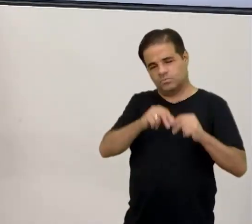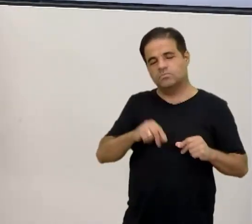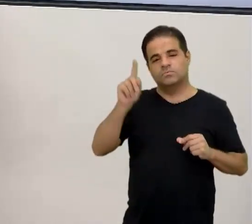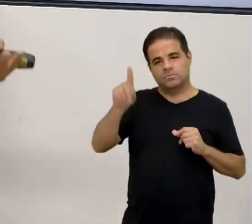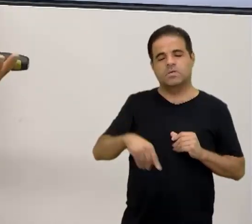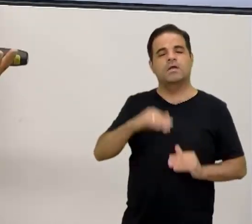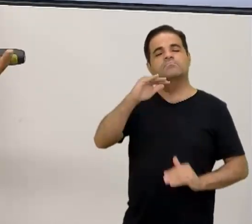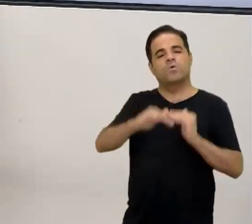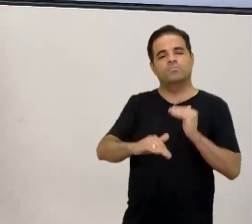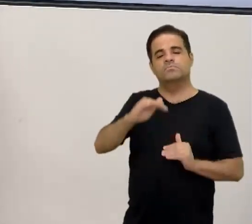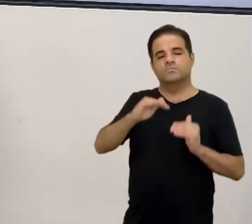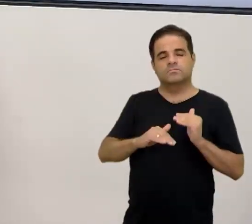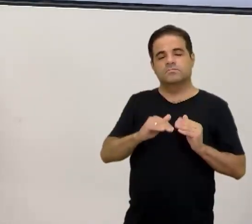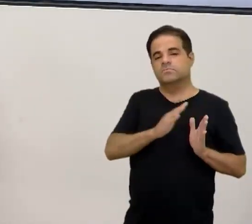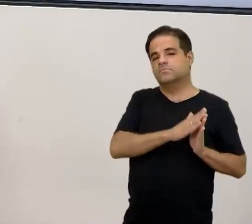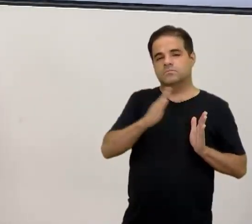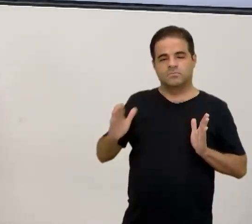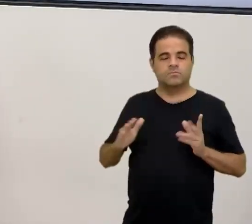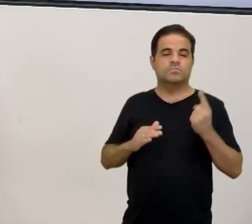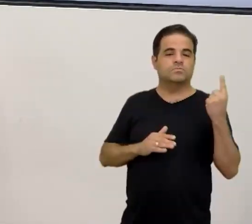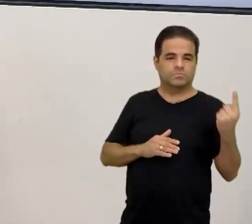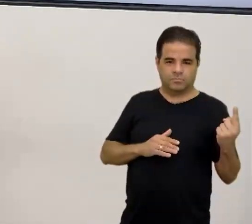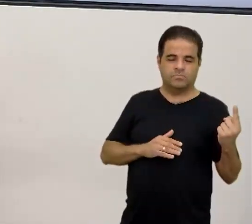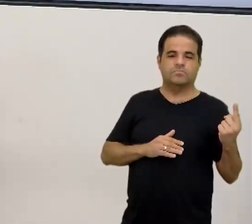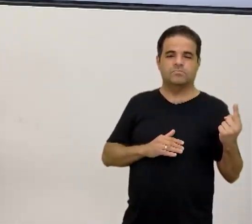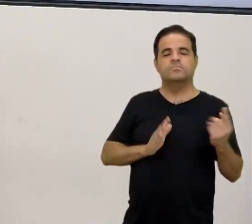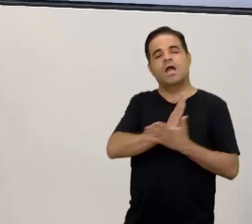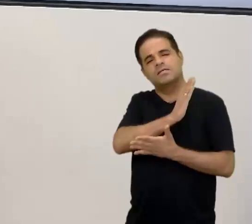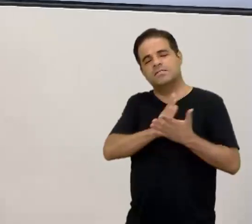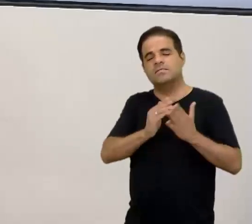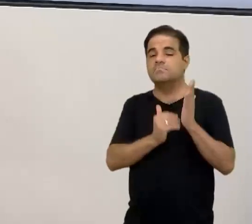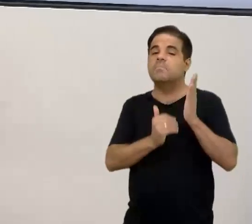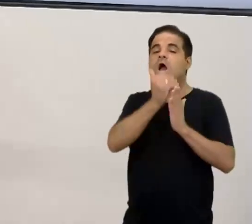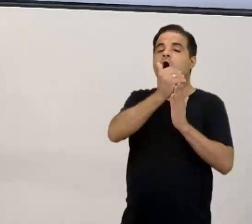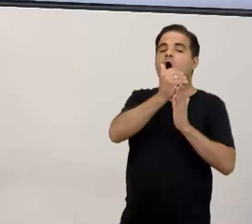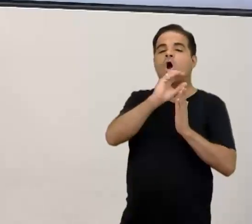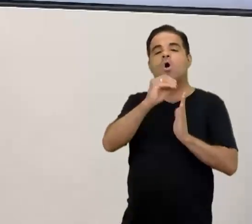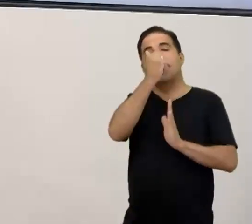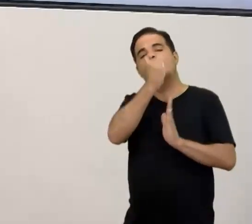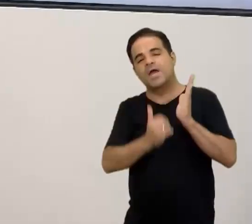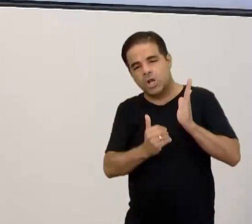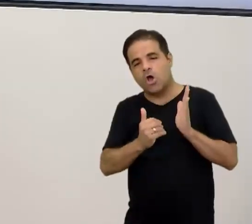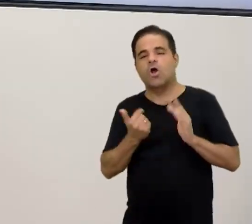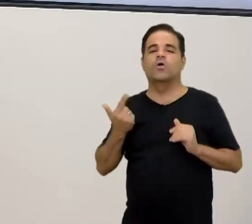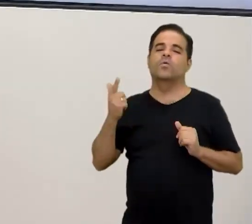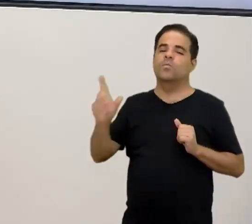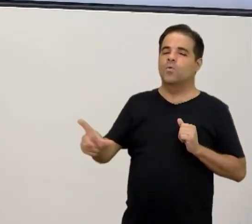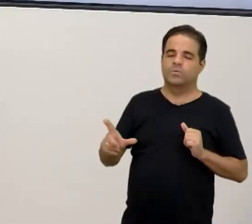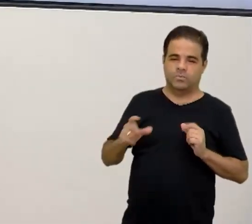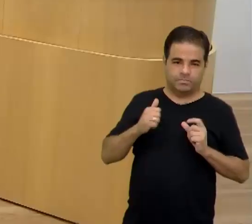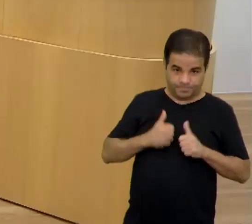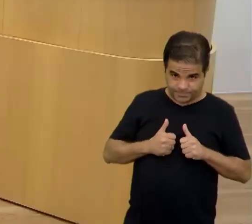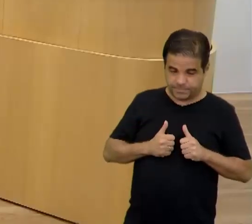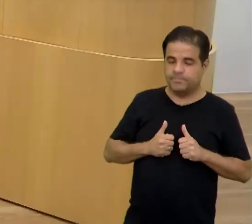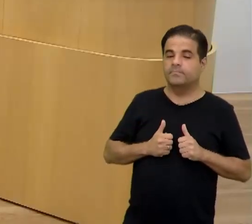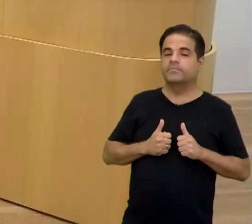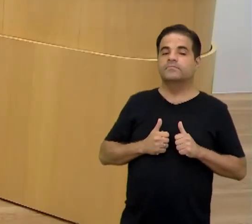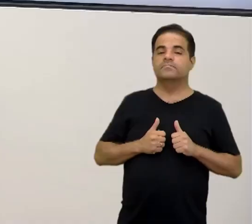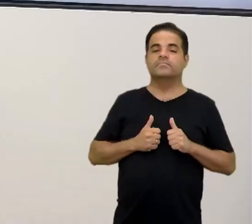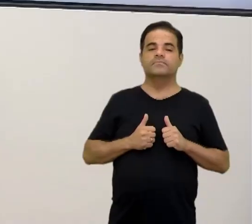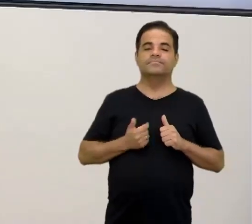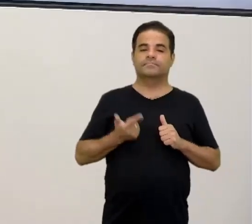eles são proporcionais. Os lados de um são algumas vezes maiores ou menores que o lado do outro. Perfeito, muito bom.